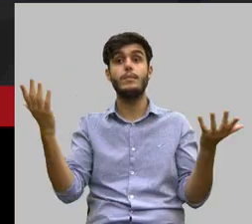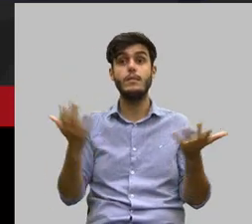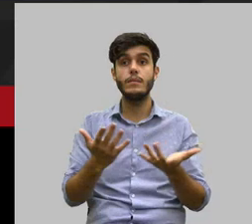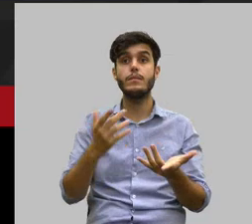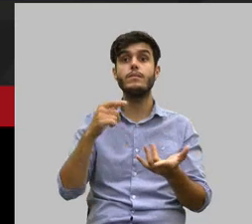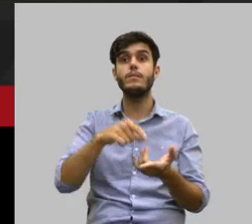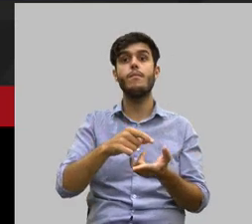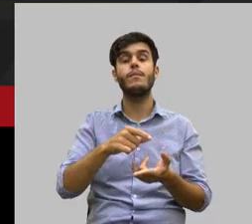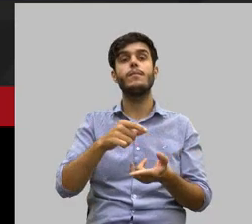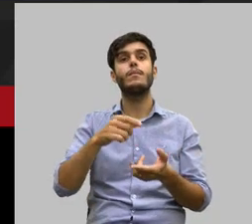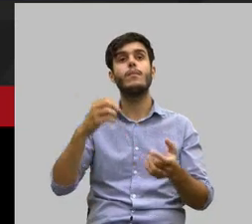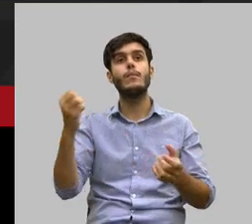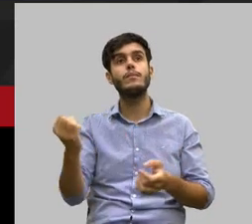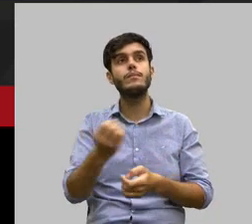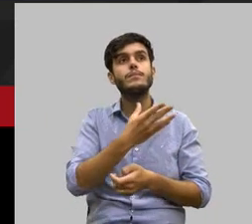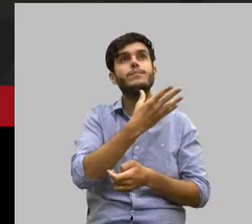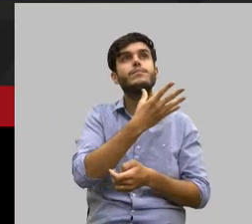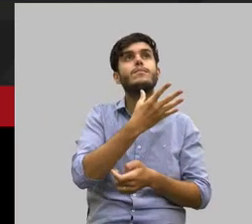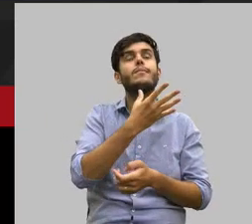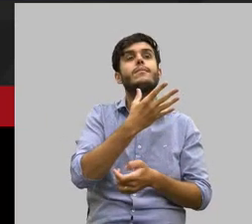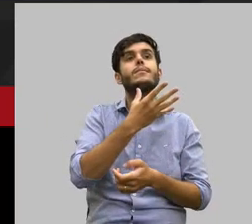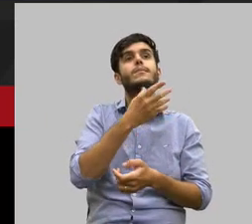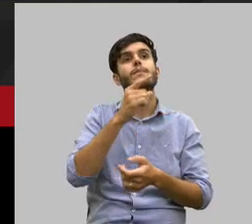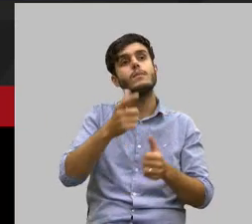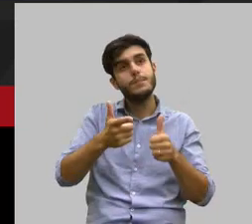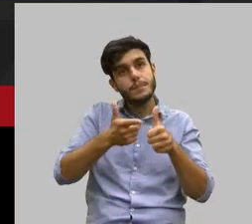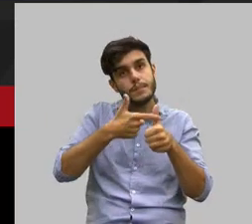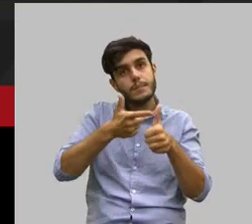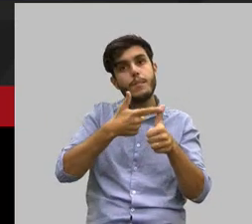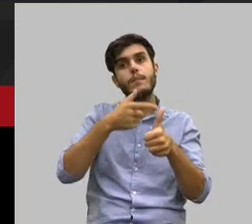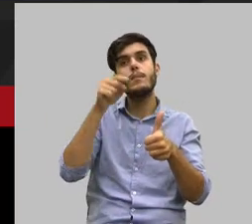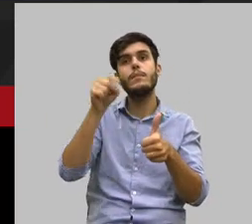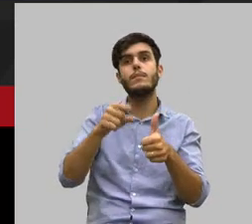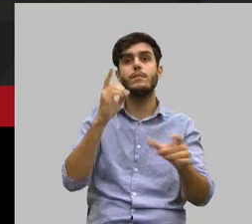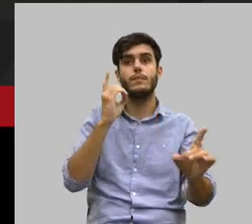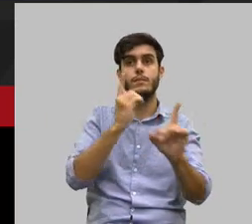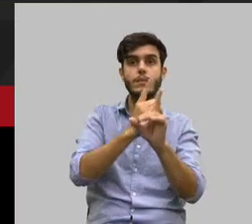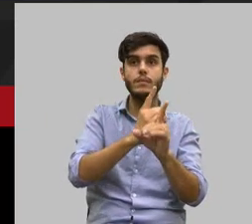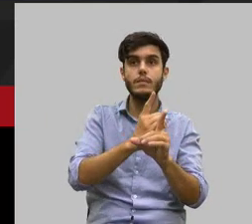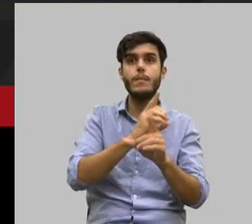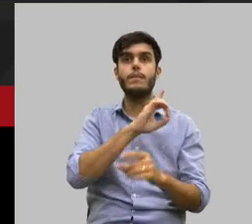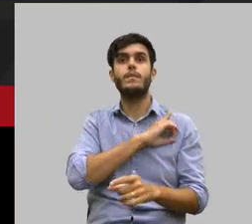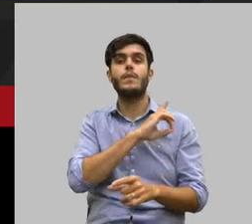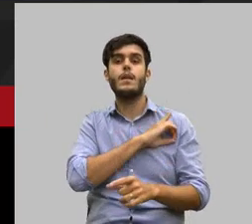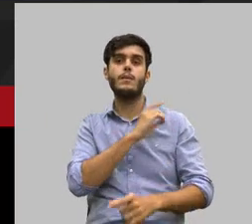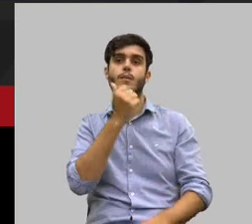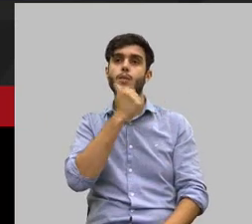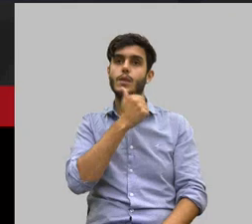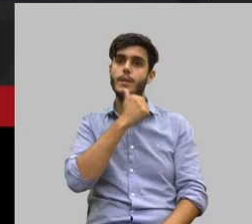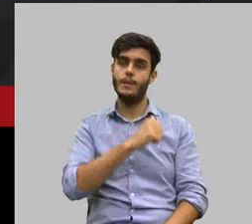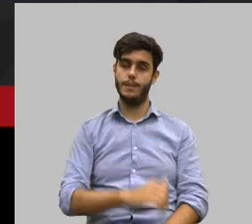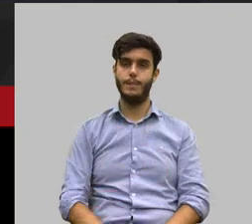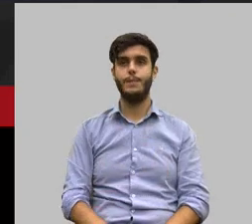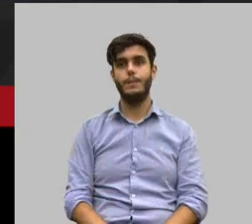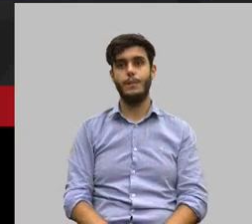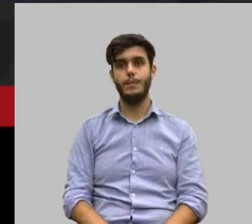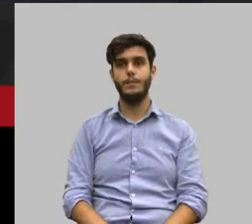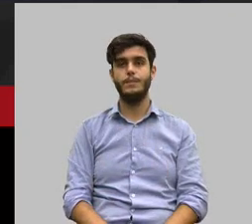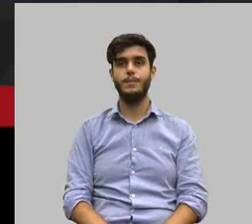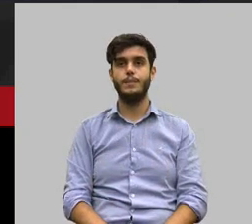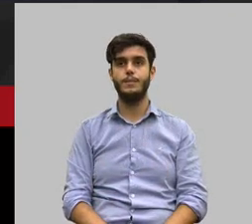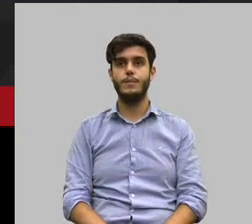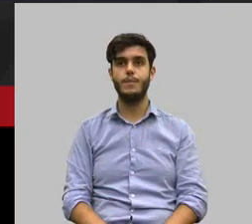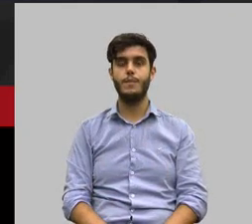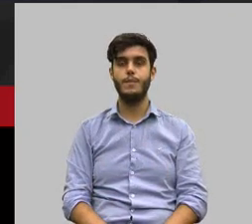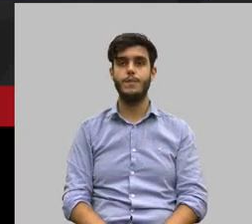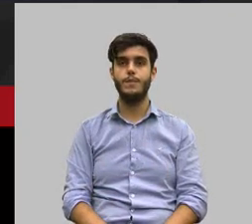inovadora promoveu o primeiro encontro de delegadas de mulheres então nós fizemos em novembro